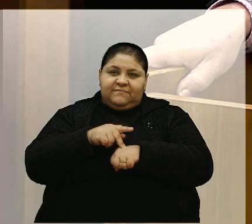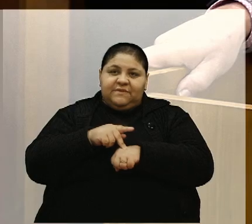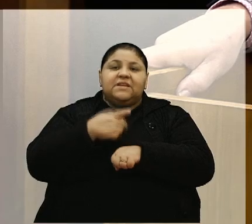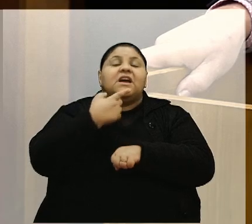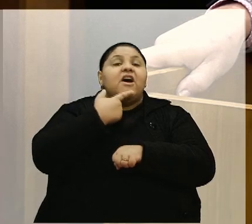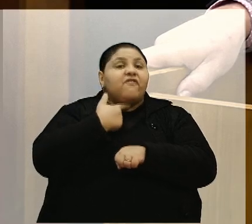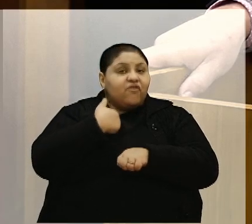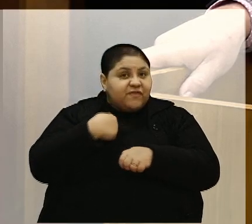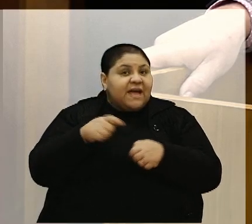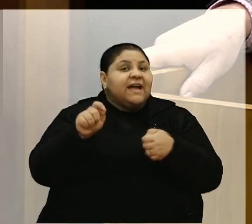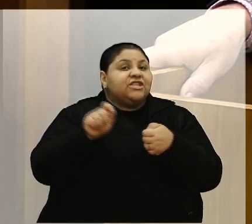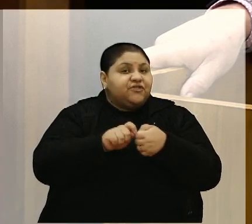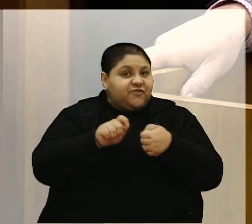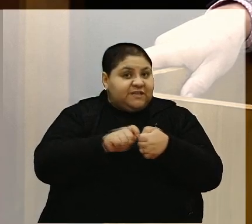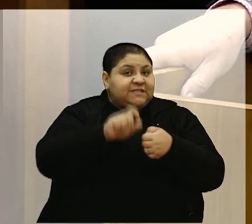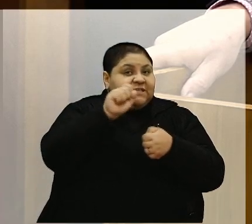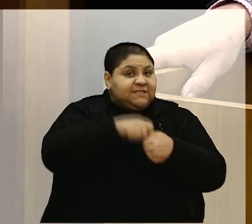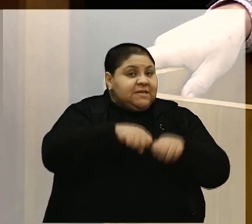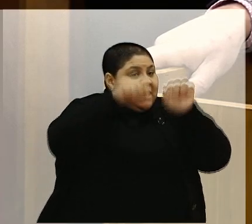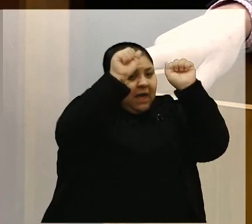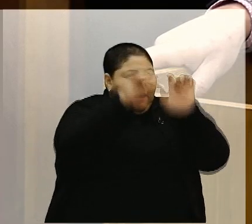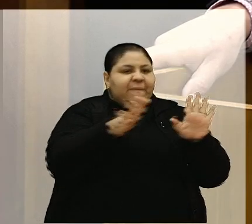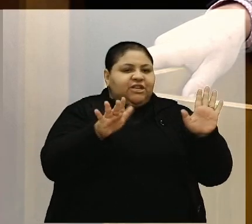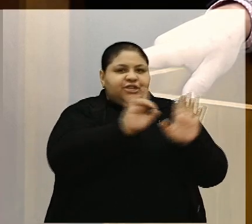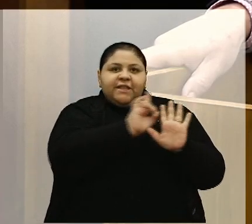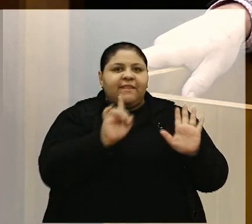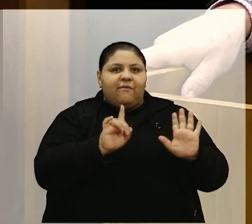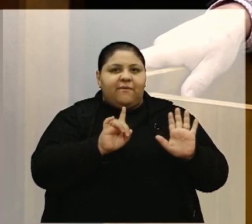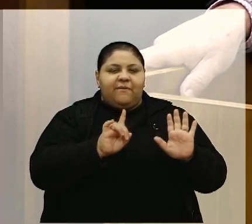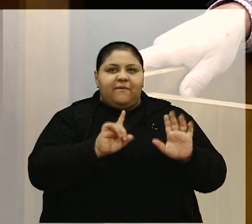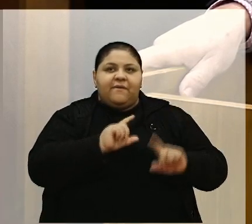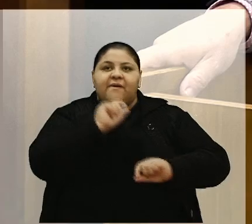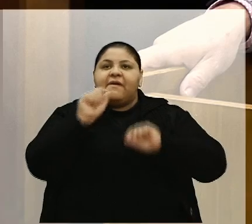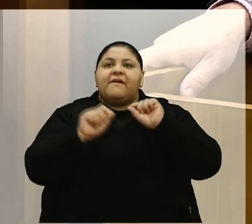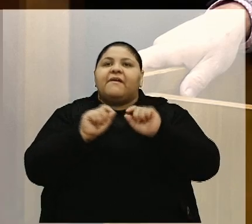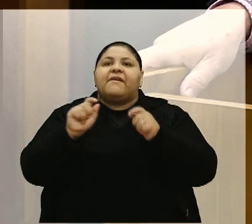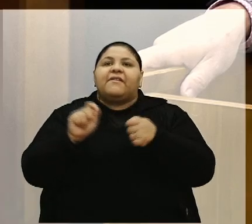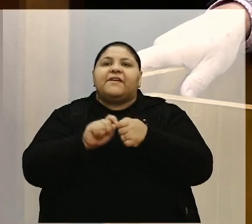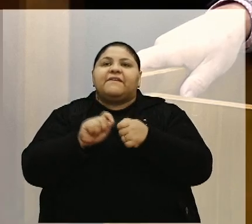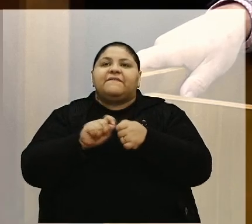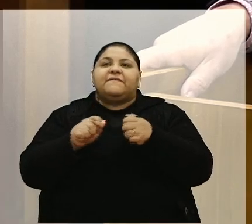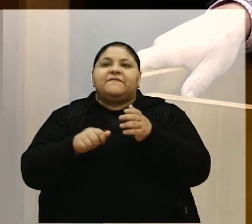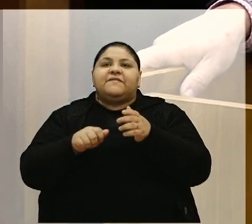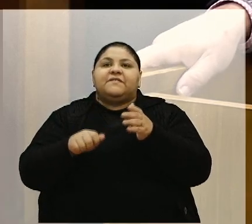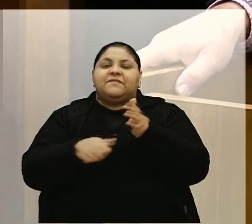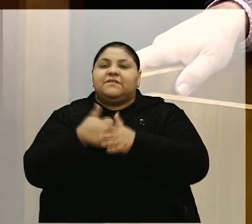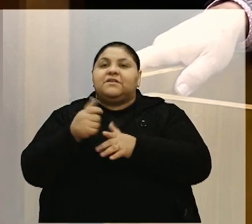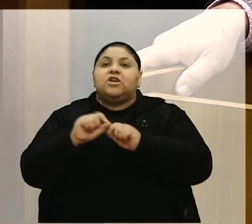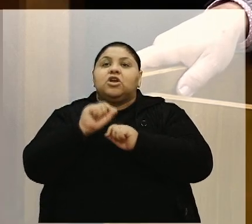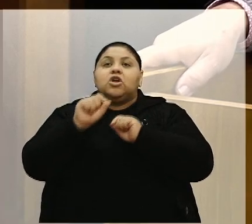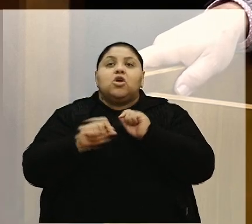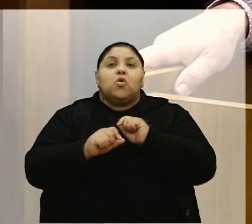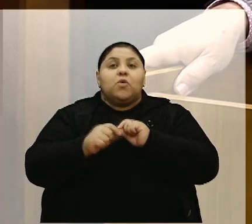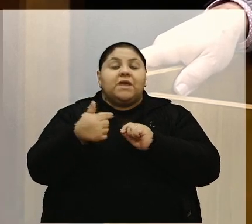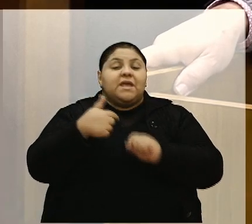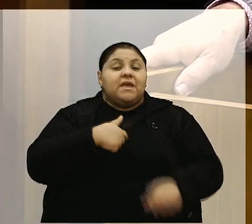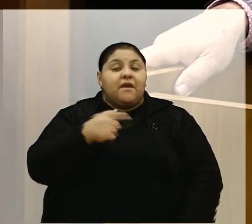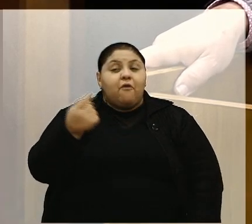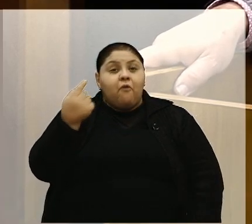de fazer, todo mundo tem. Quem é que não quer fazer o melhor? Agora, o que eu